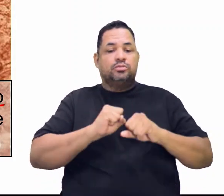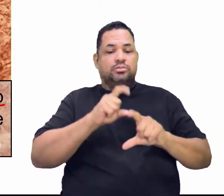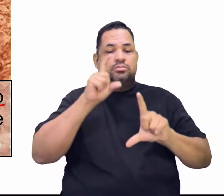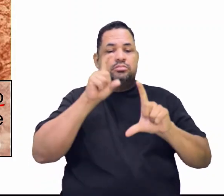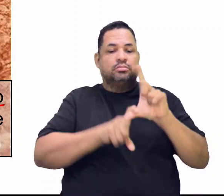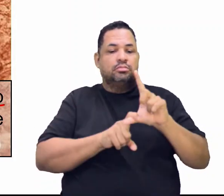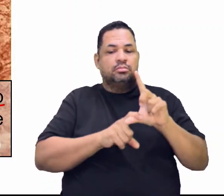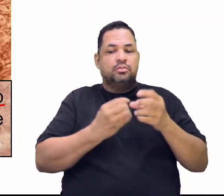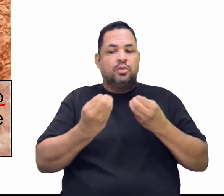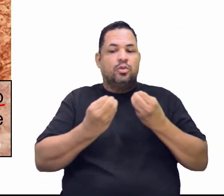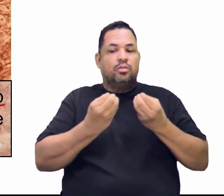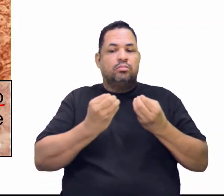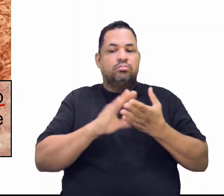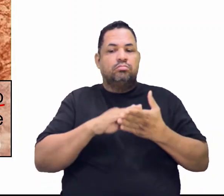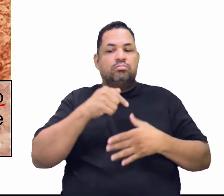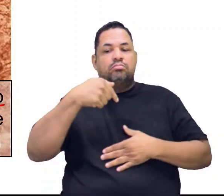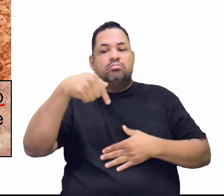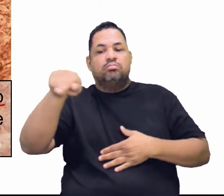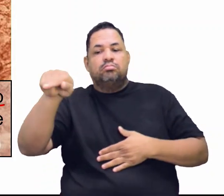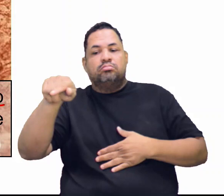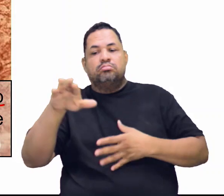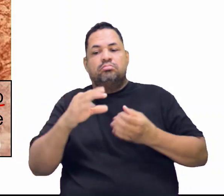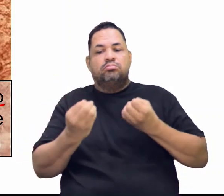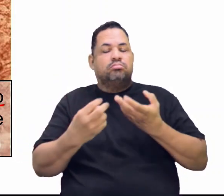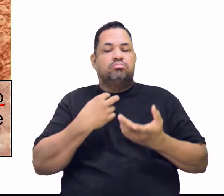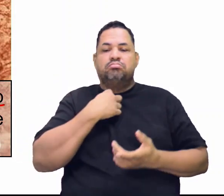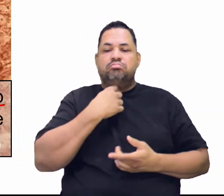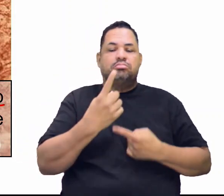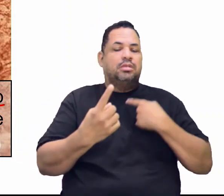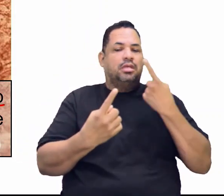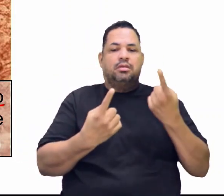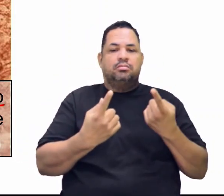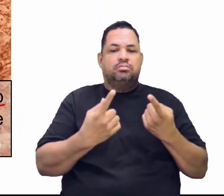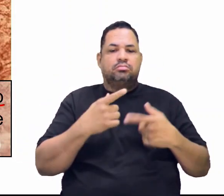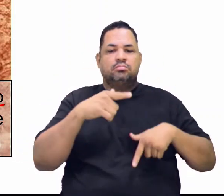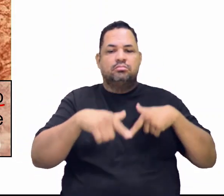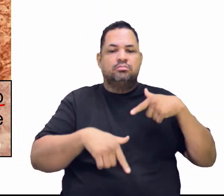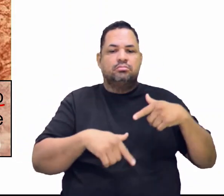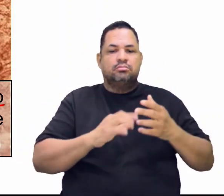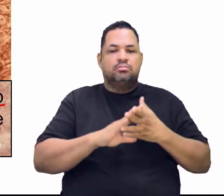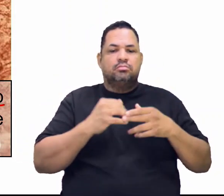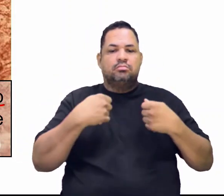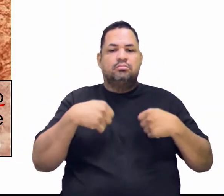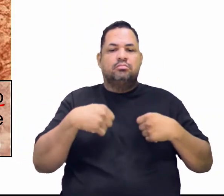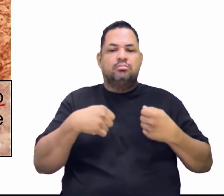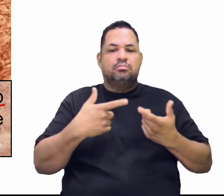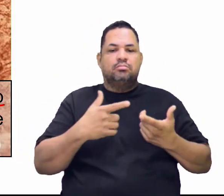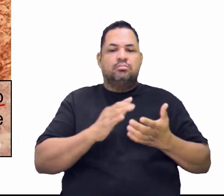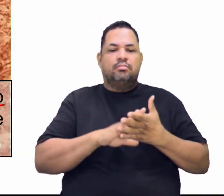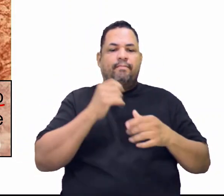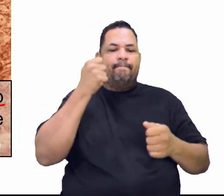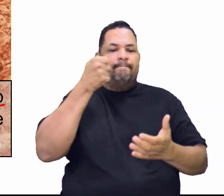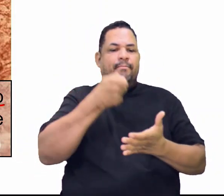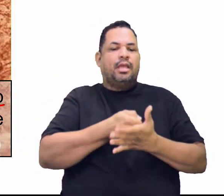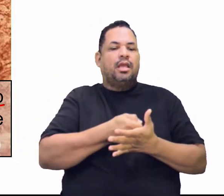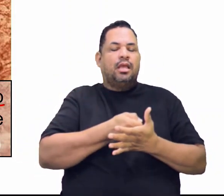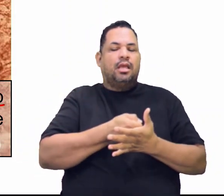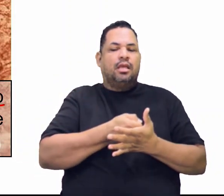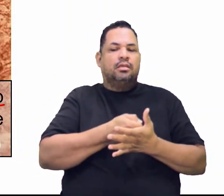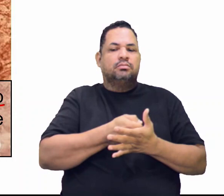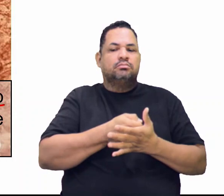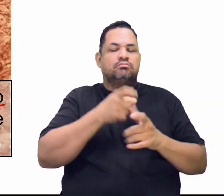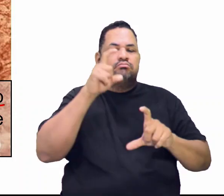que eu vou sair do Seringal para trabalhar na estrada de ferro Madrão Amoré? Eu tenho que, primeiramente, pagar o que eu